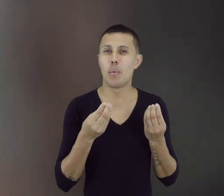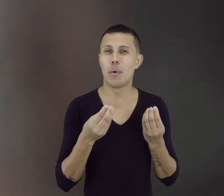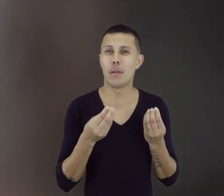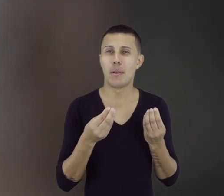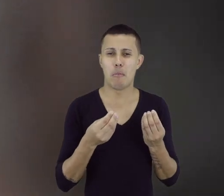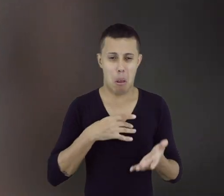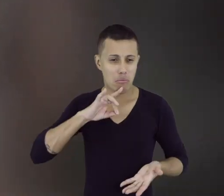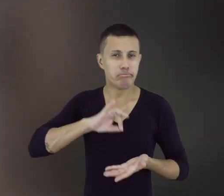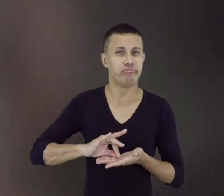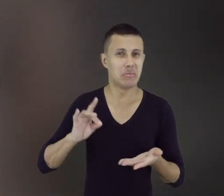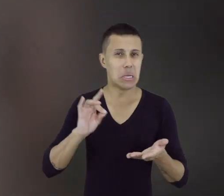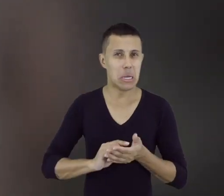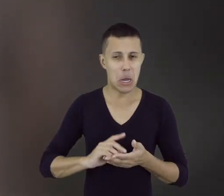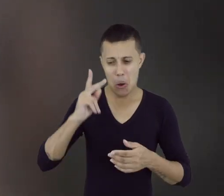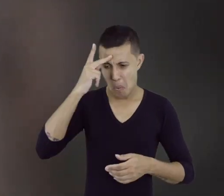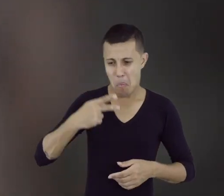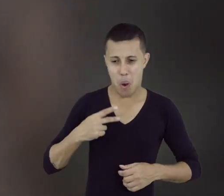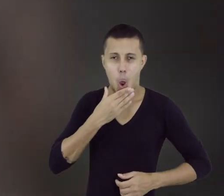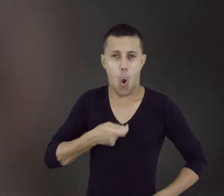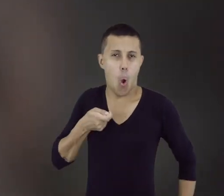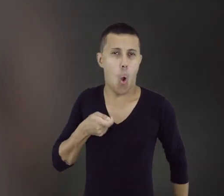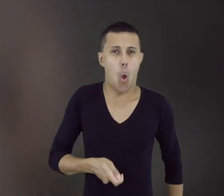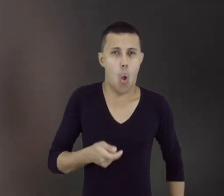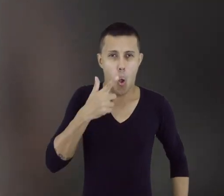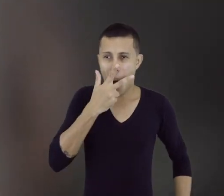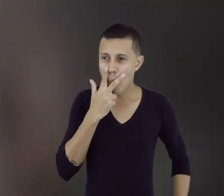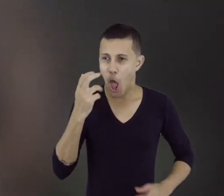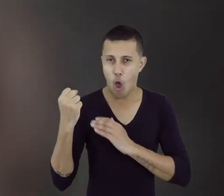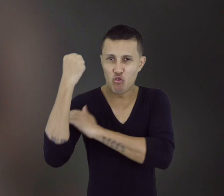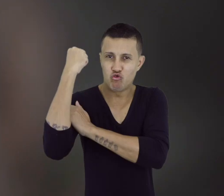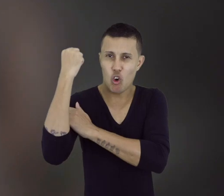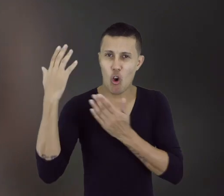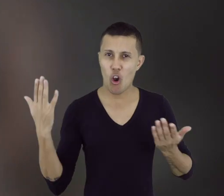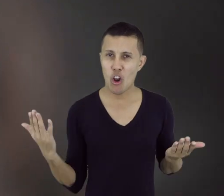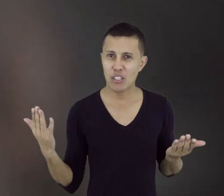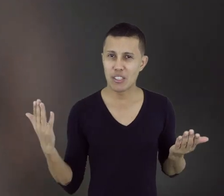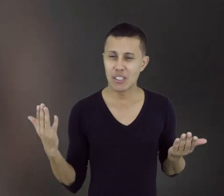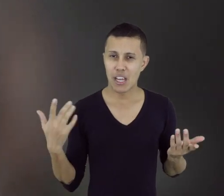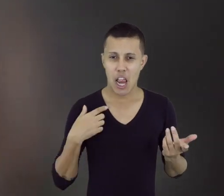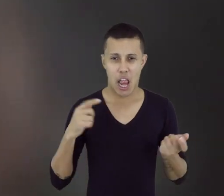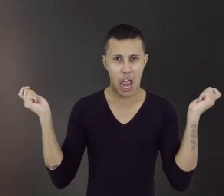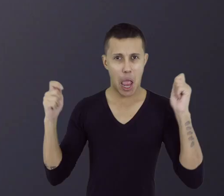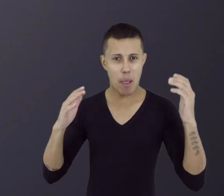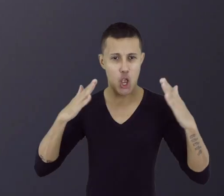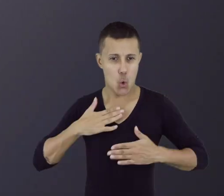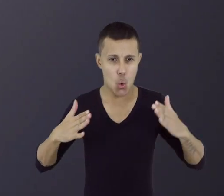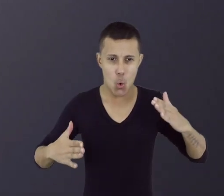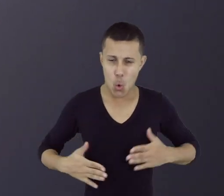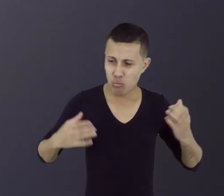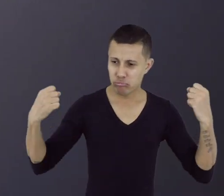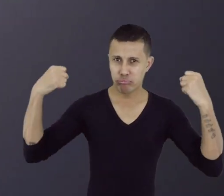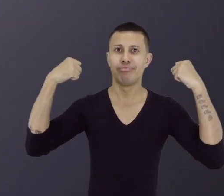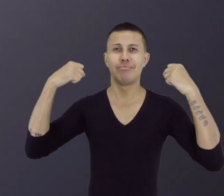sempre assim, reafirmando a própria virilidade, a própria força, né, as próprias competências